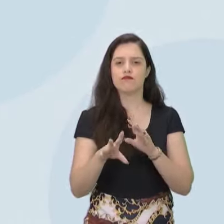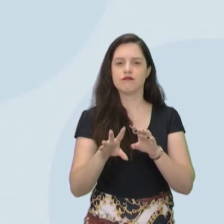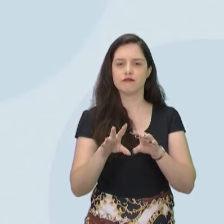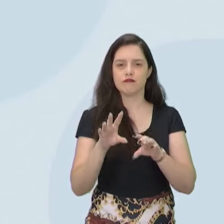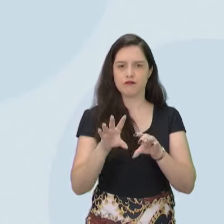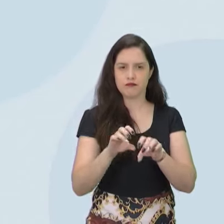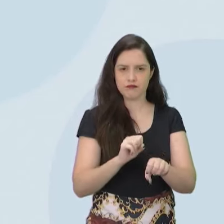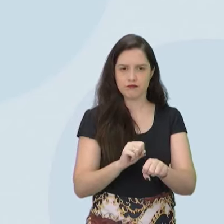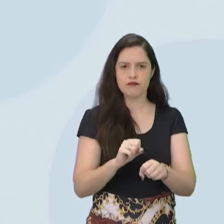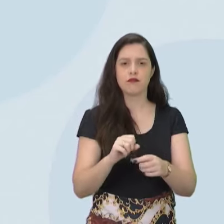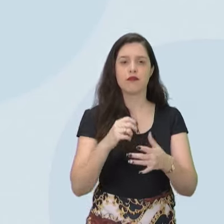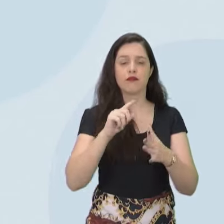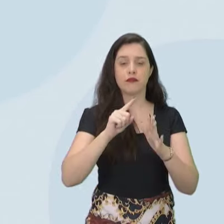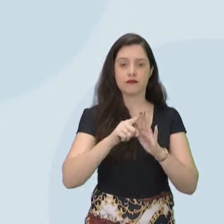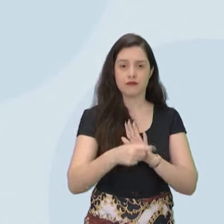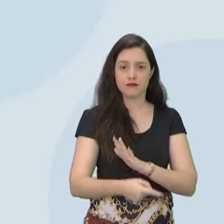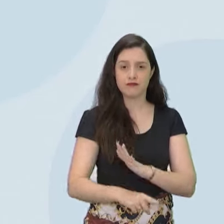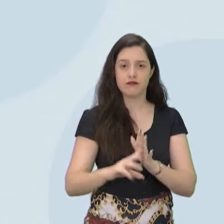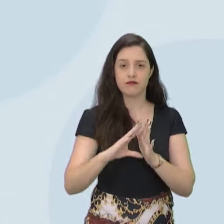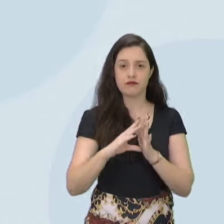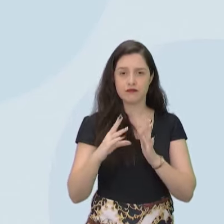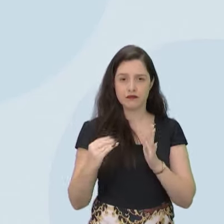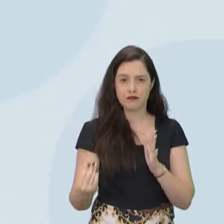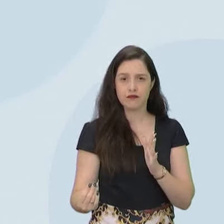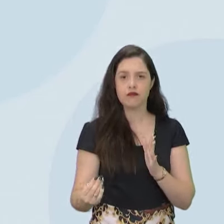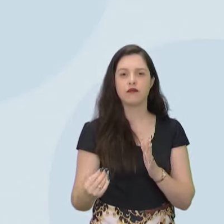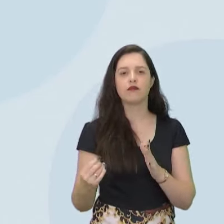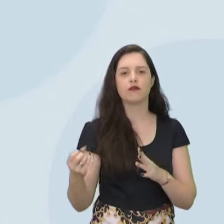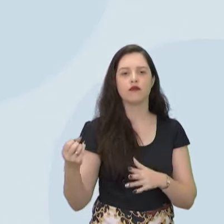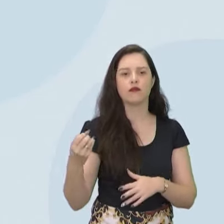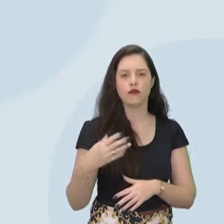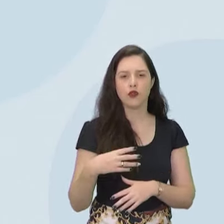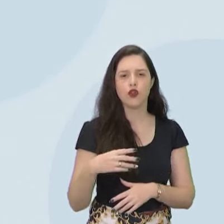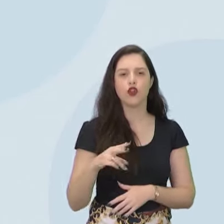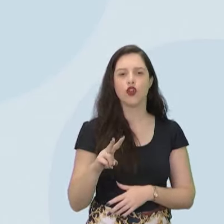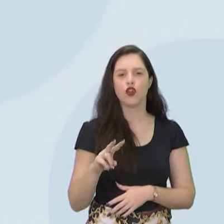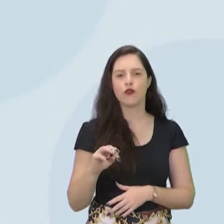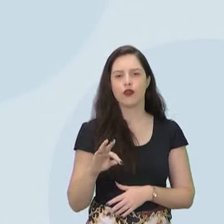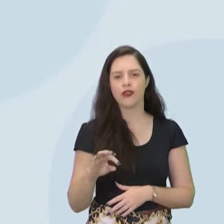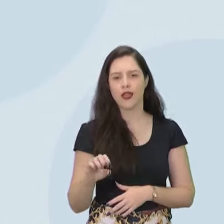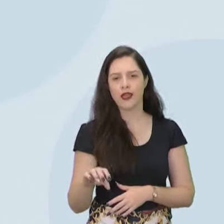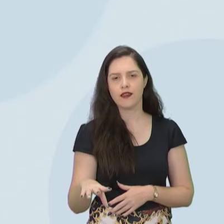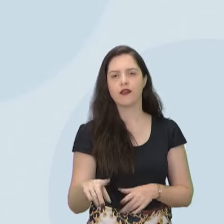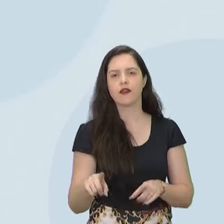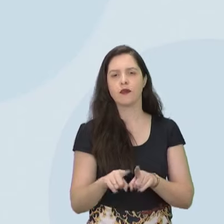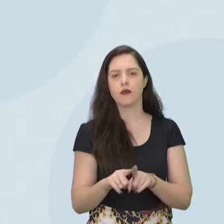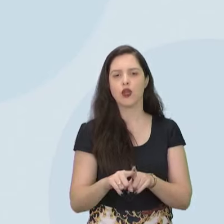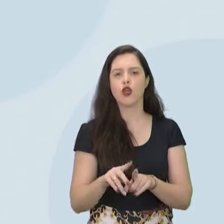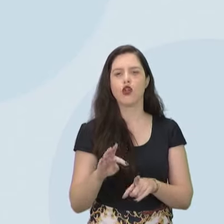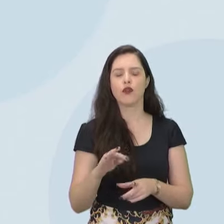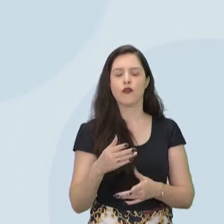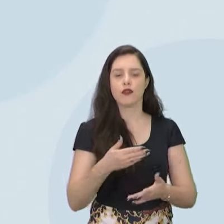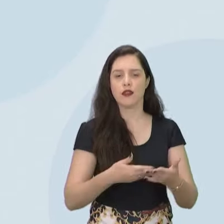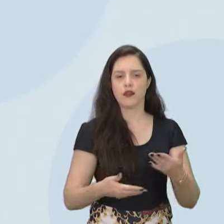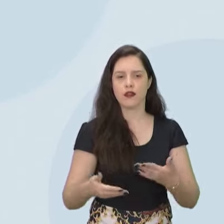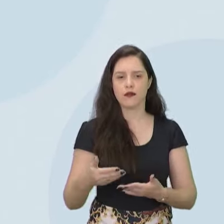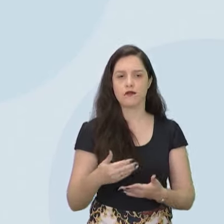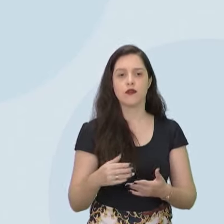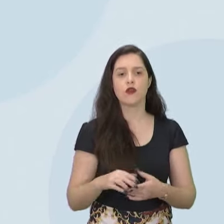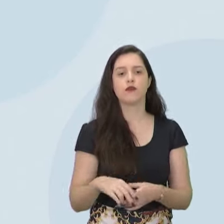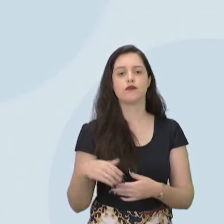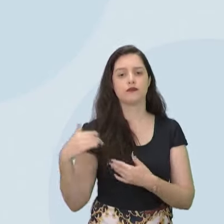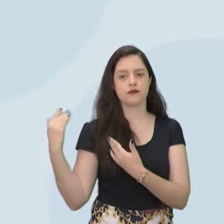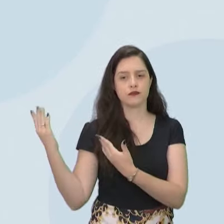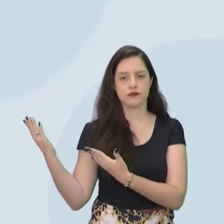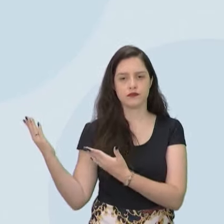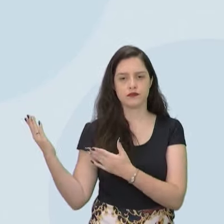aprofundamento curricular. Nós temos também o Novotec Expresso, o Novotec Integrado, e temos aí o QR Code